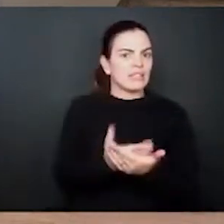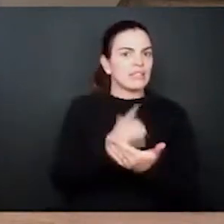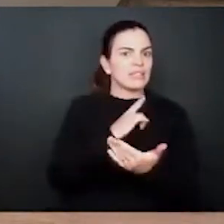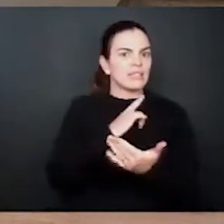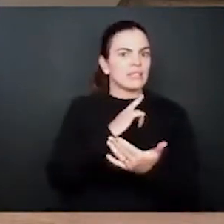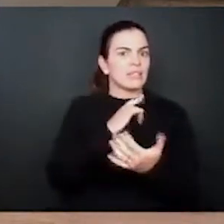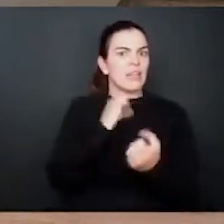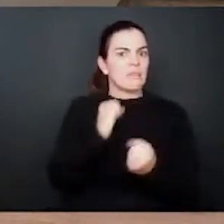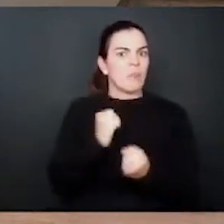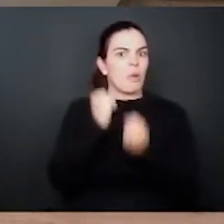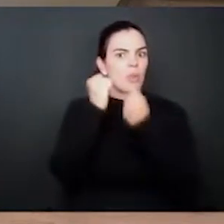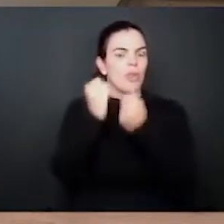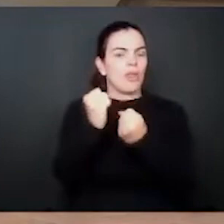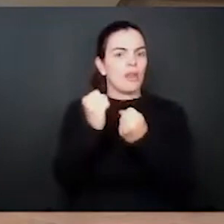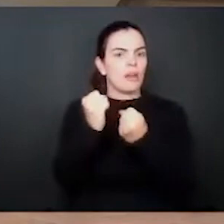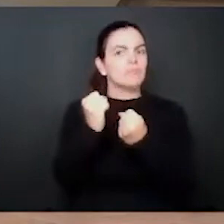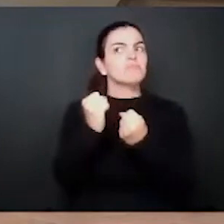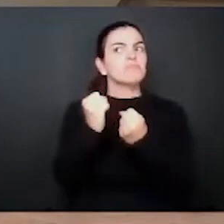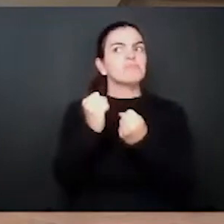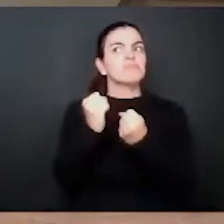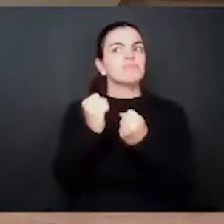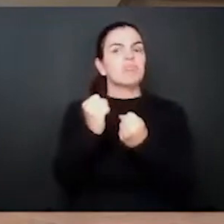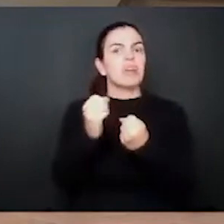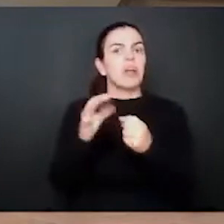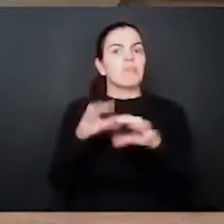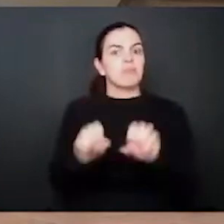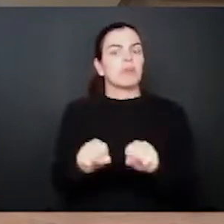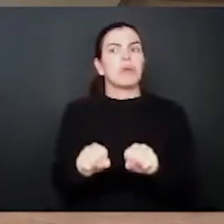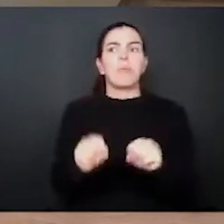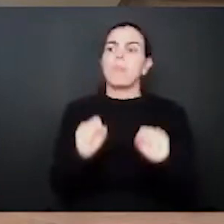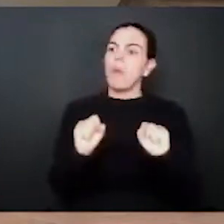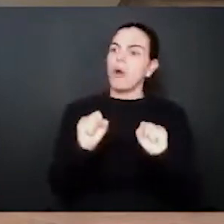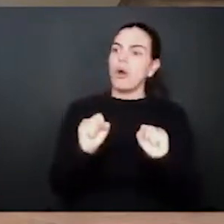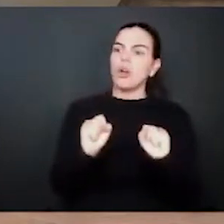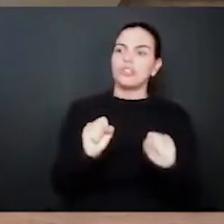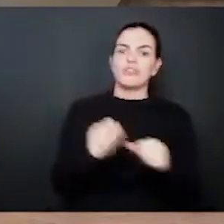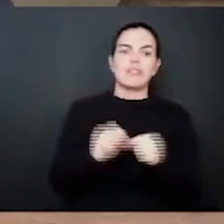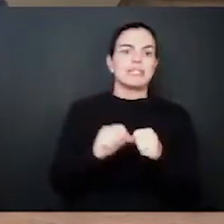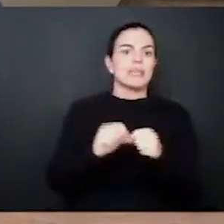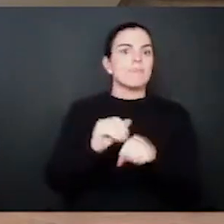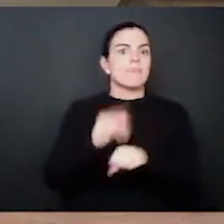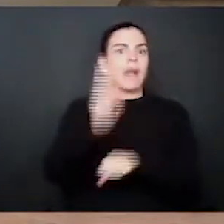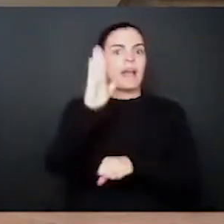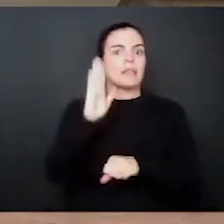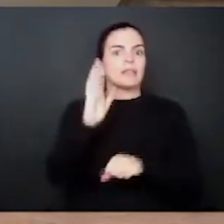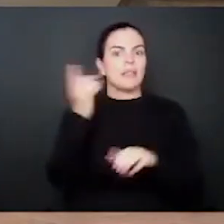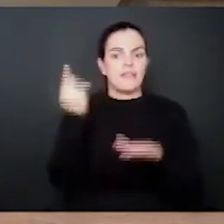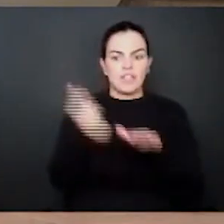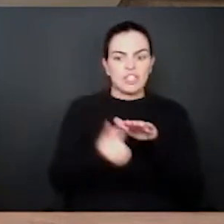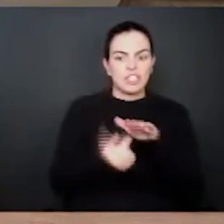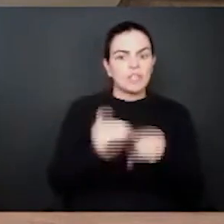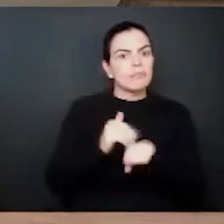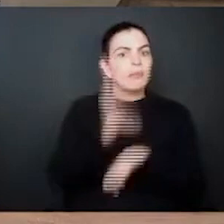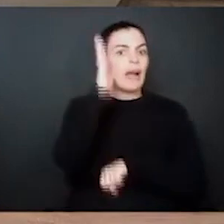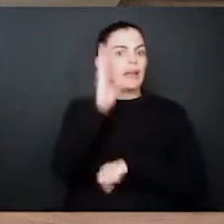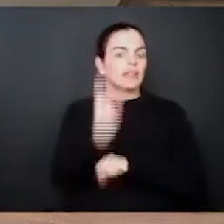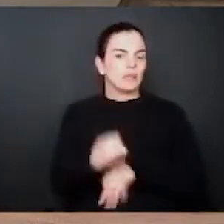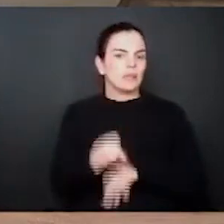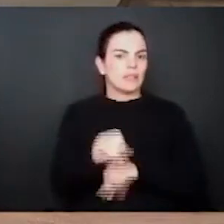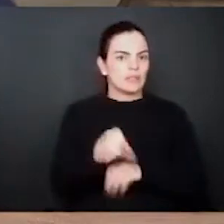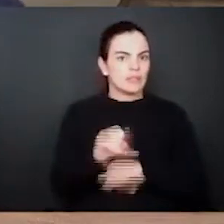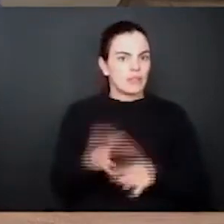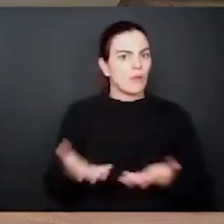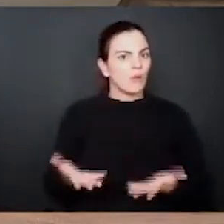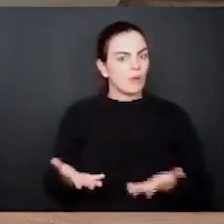desigualdade. Poderia ter feito mais pelo nosso país. Poderia ter investido mais na educação. Poderia ter